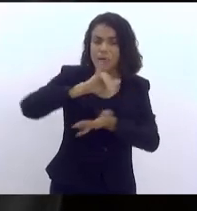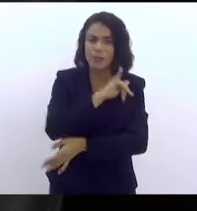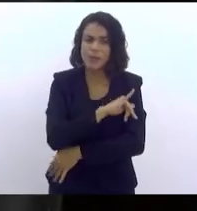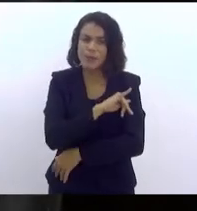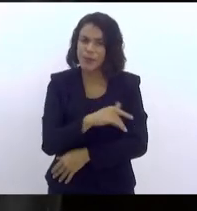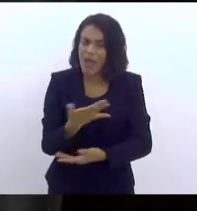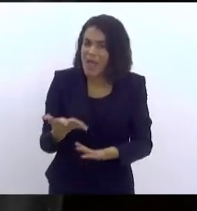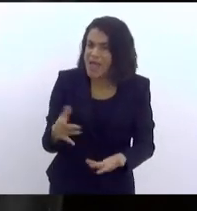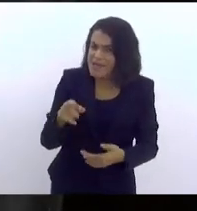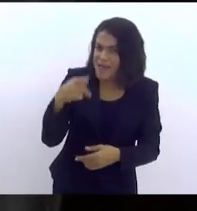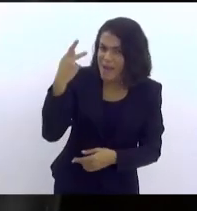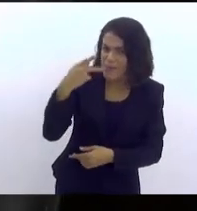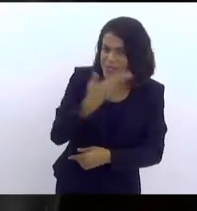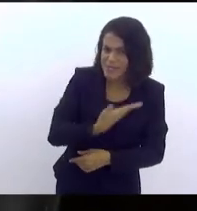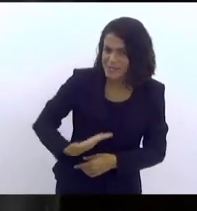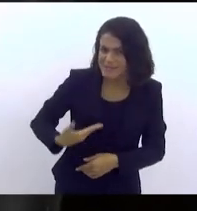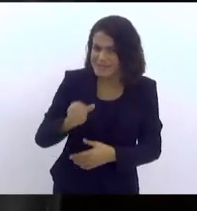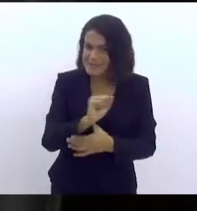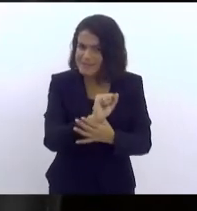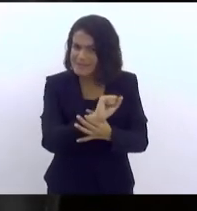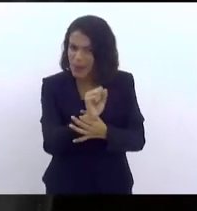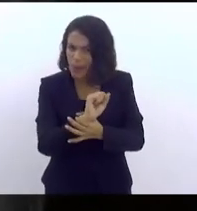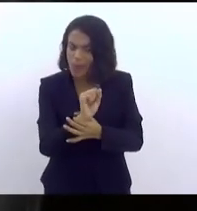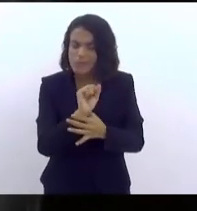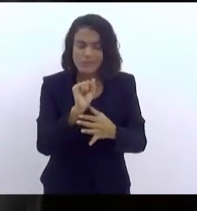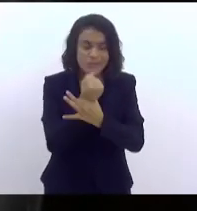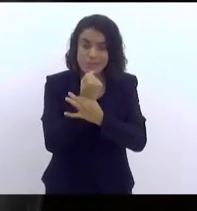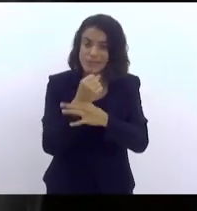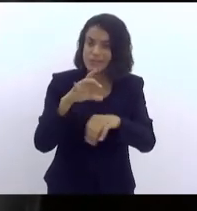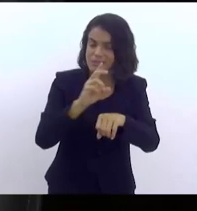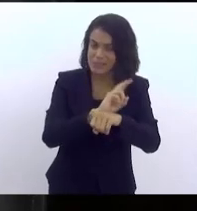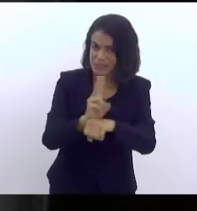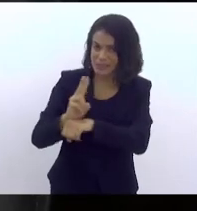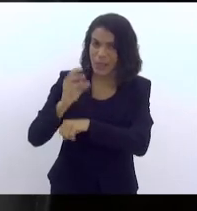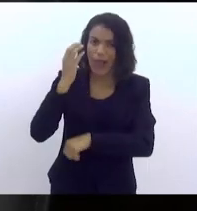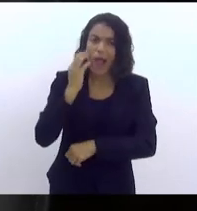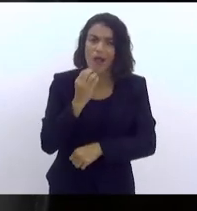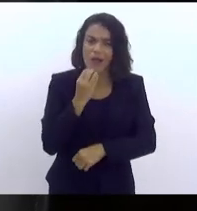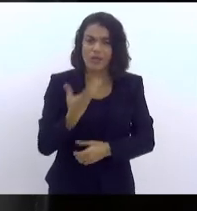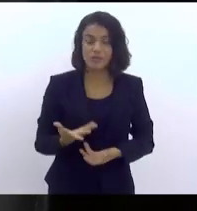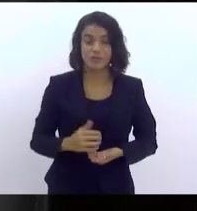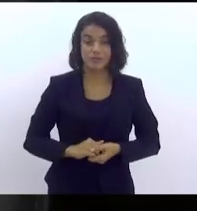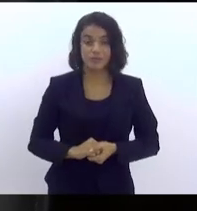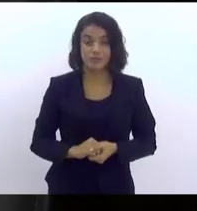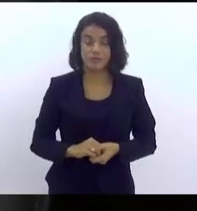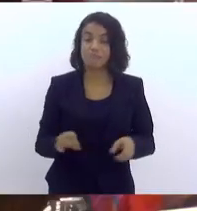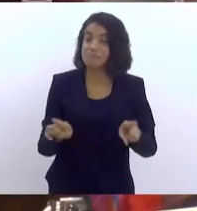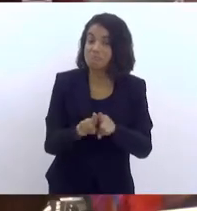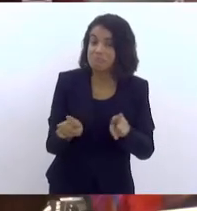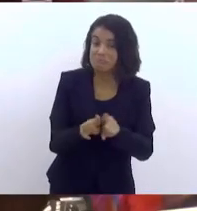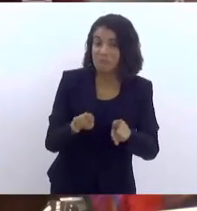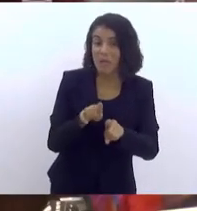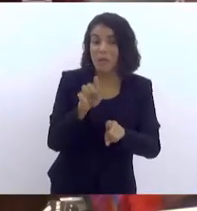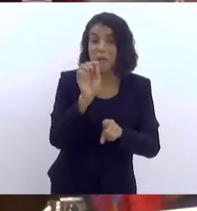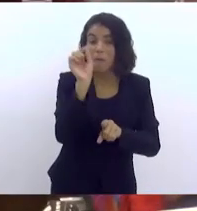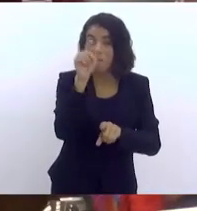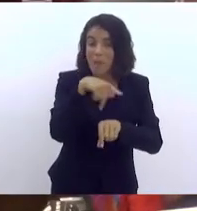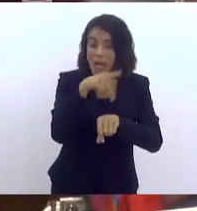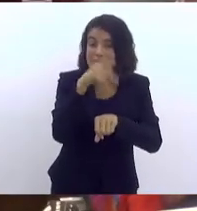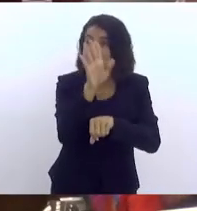essa é a política de segurança de Cláudio Castro Em contrapartida no restante do país